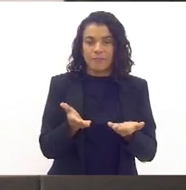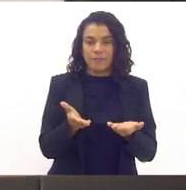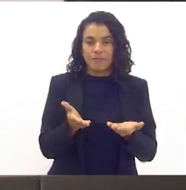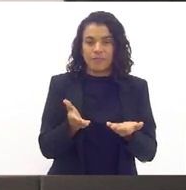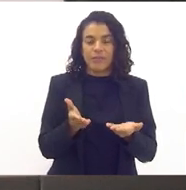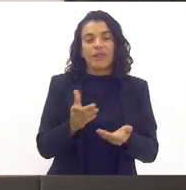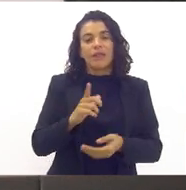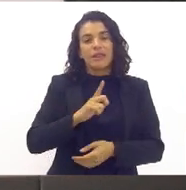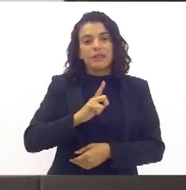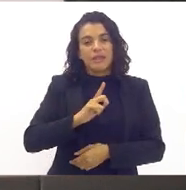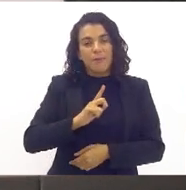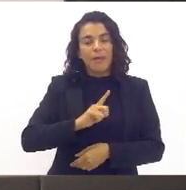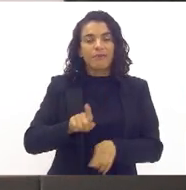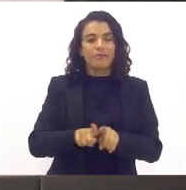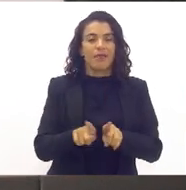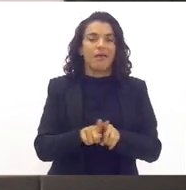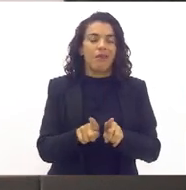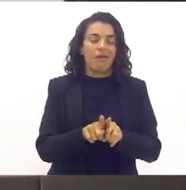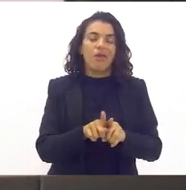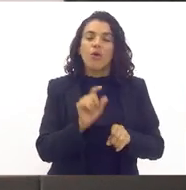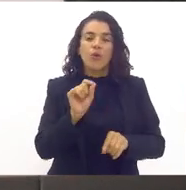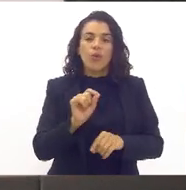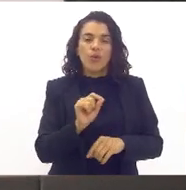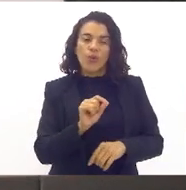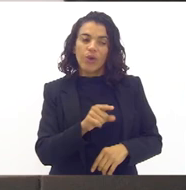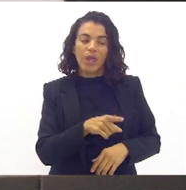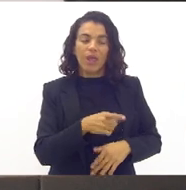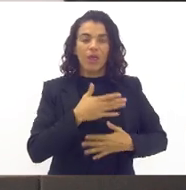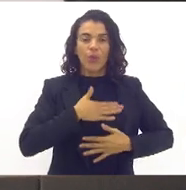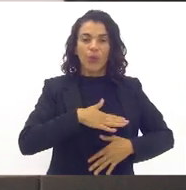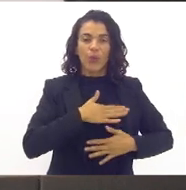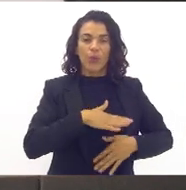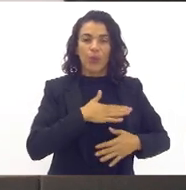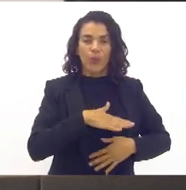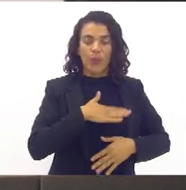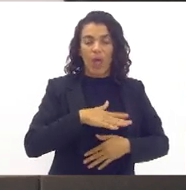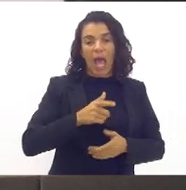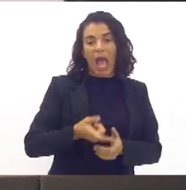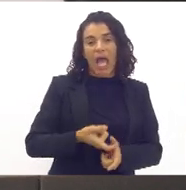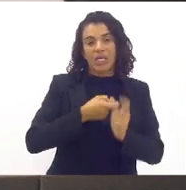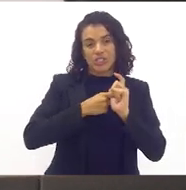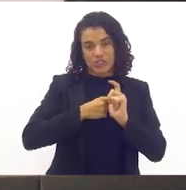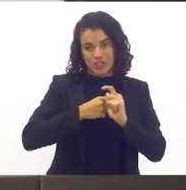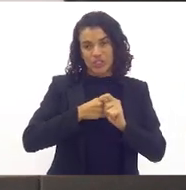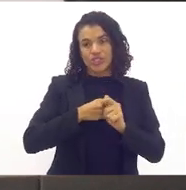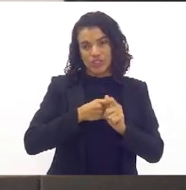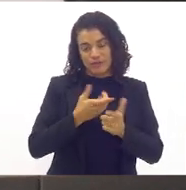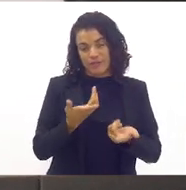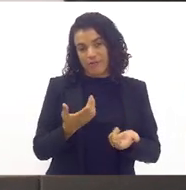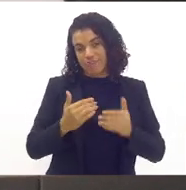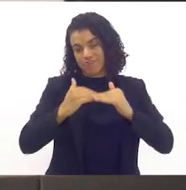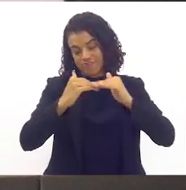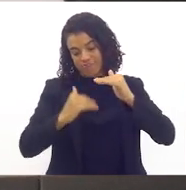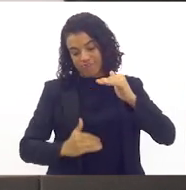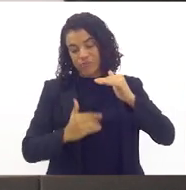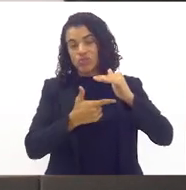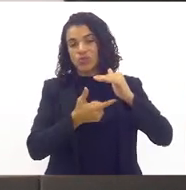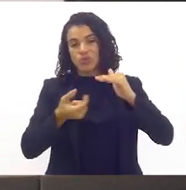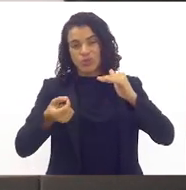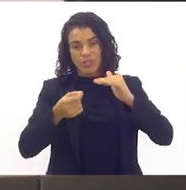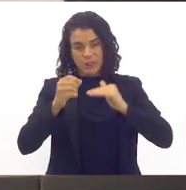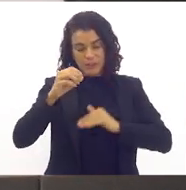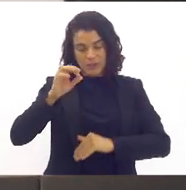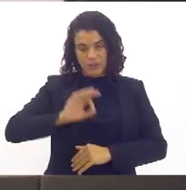e com folga, em folga também em relação à dívida consolidada líquida, também, que tem a resolução do Senado, que prevê que a gente fique abaixo dos 200%.